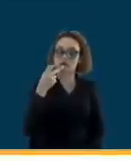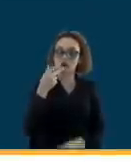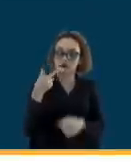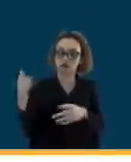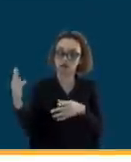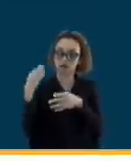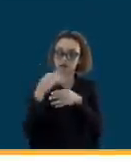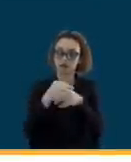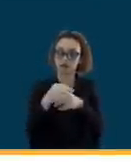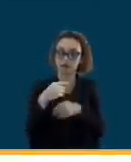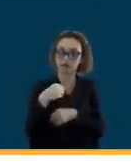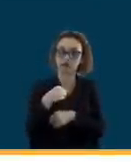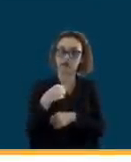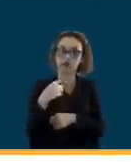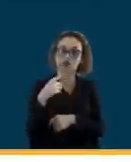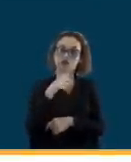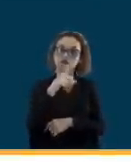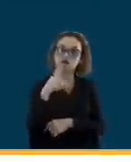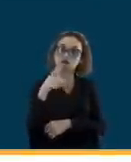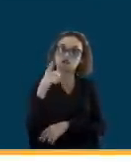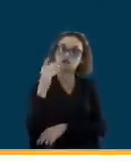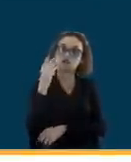conta do efeito